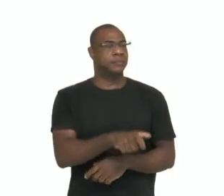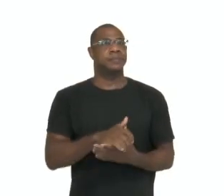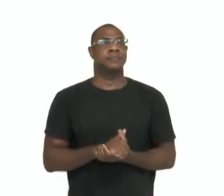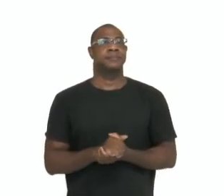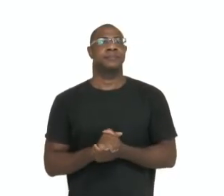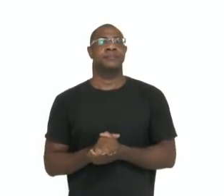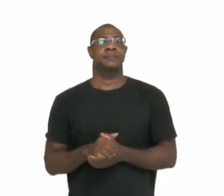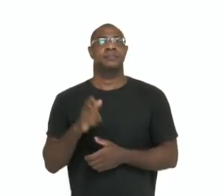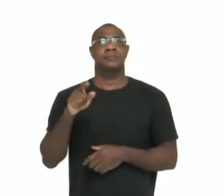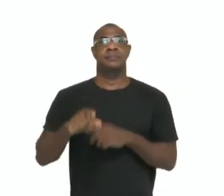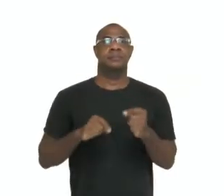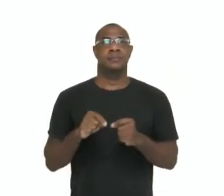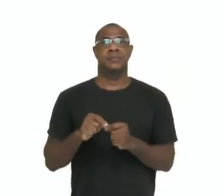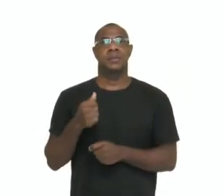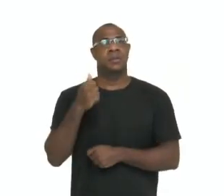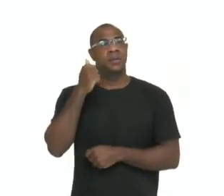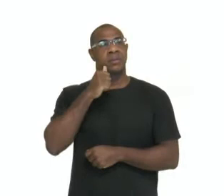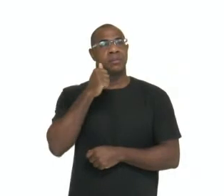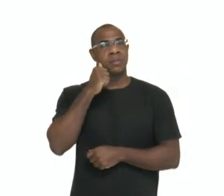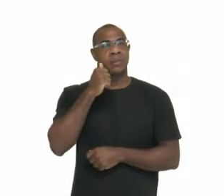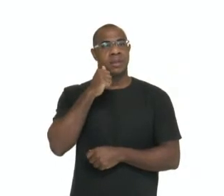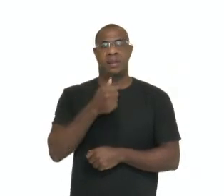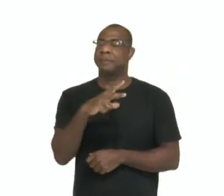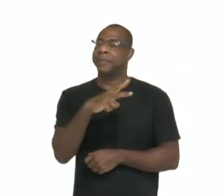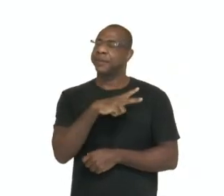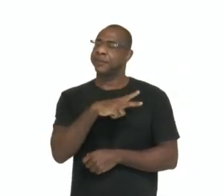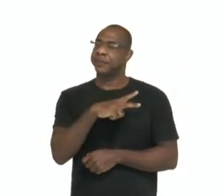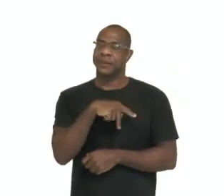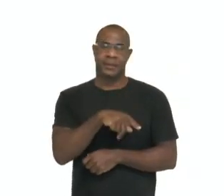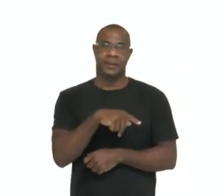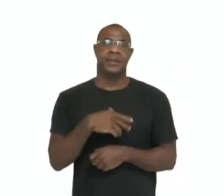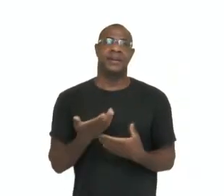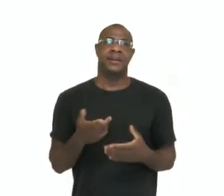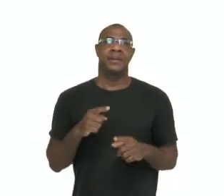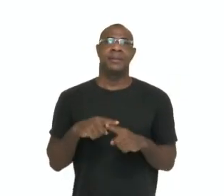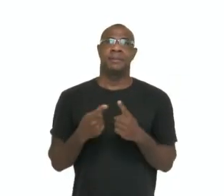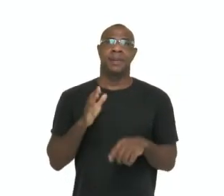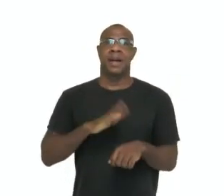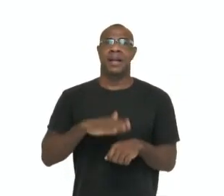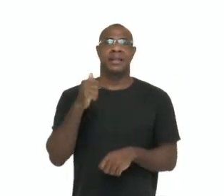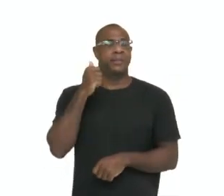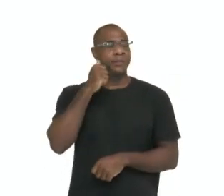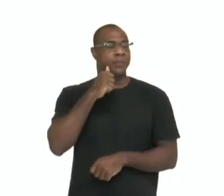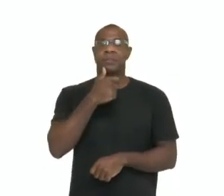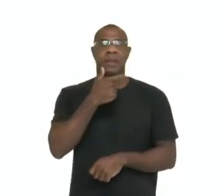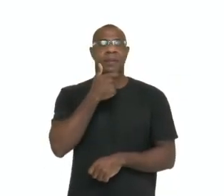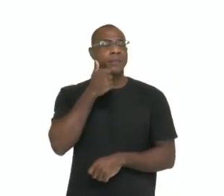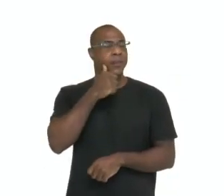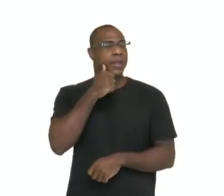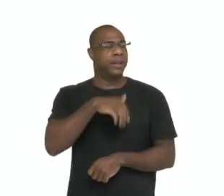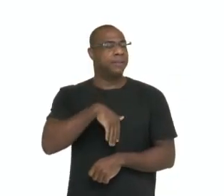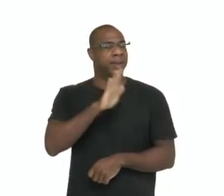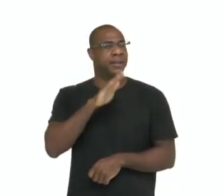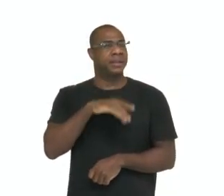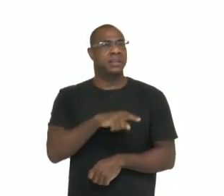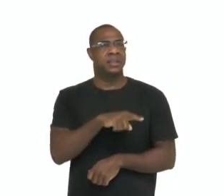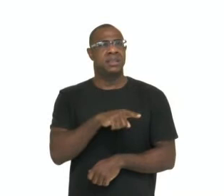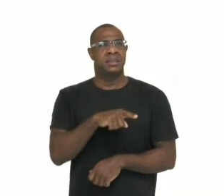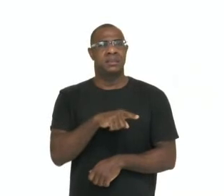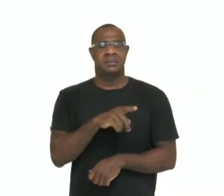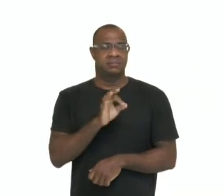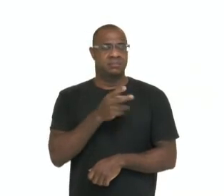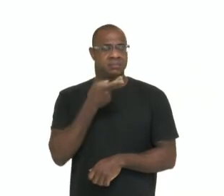isto é, uma criatura muito particular, mais mulher do que eu era homem. Se ainda não o disse,